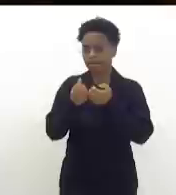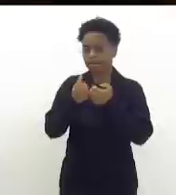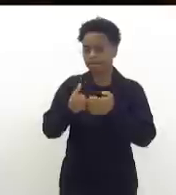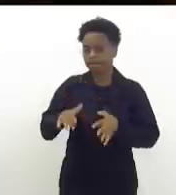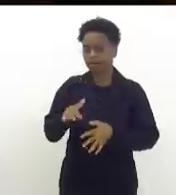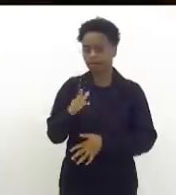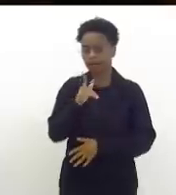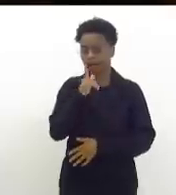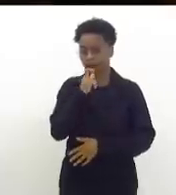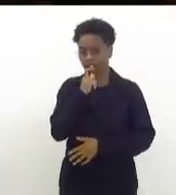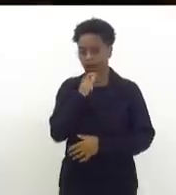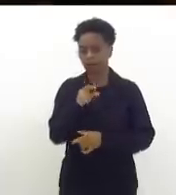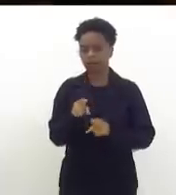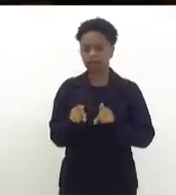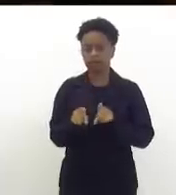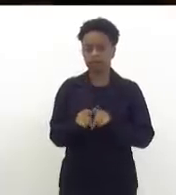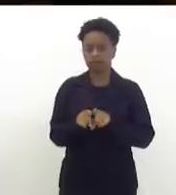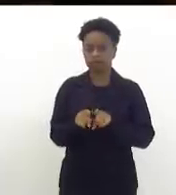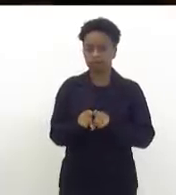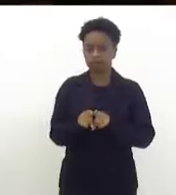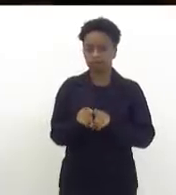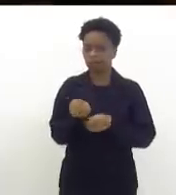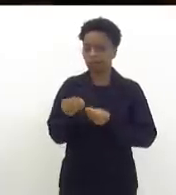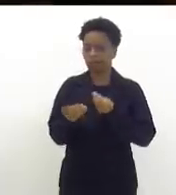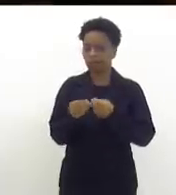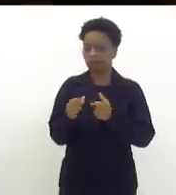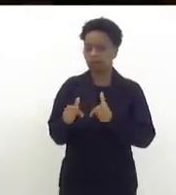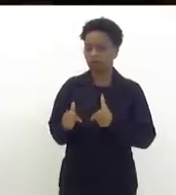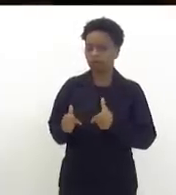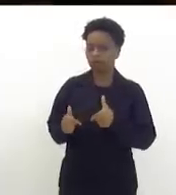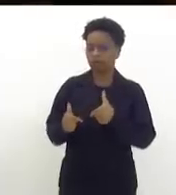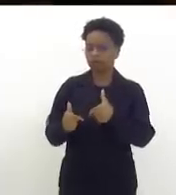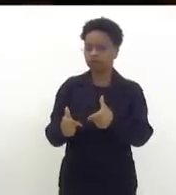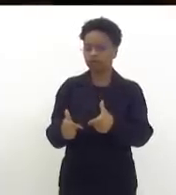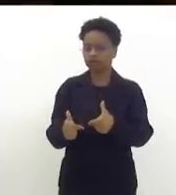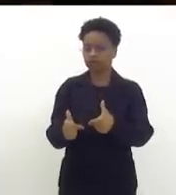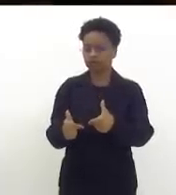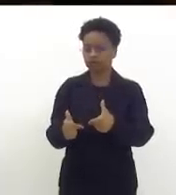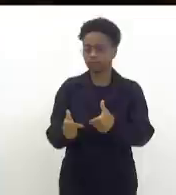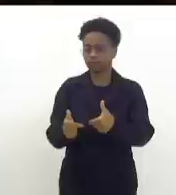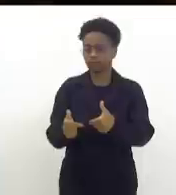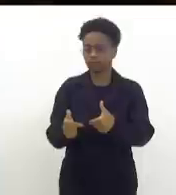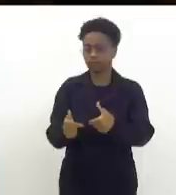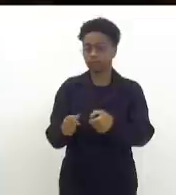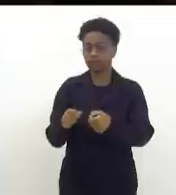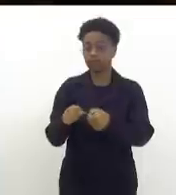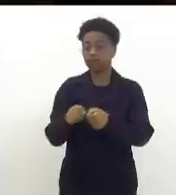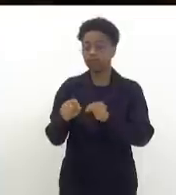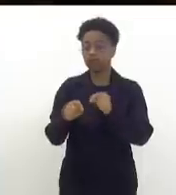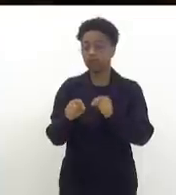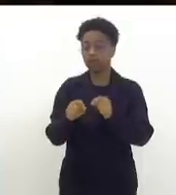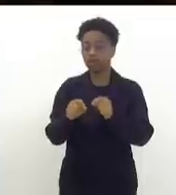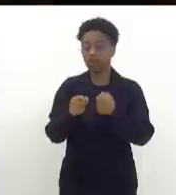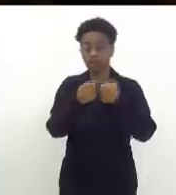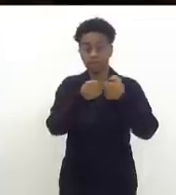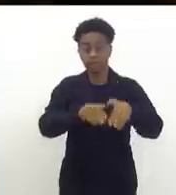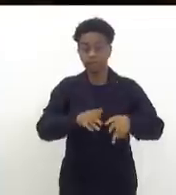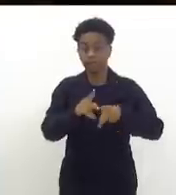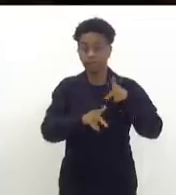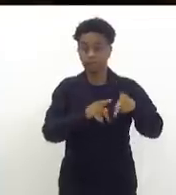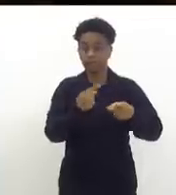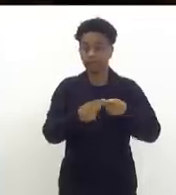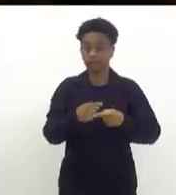desse desse ato que fez com que a população ficasse sem